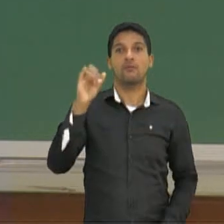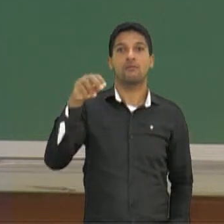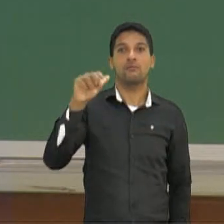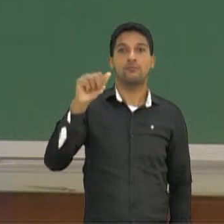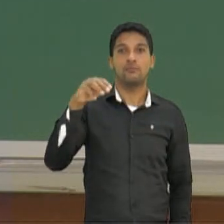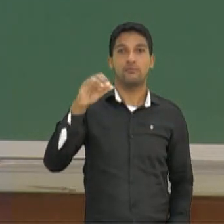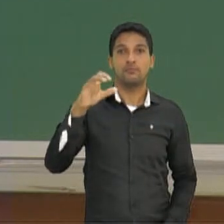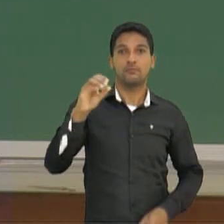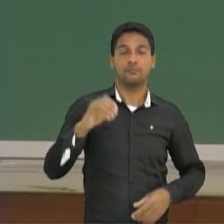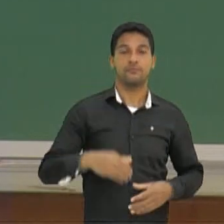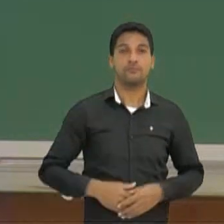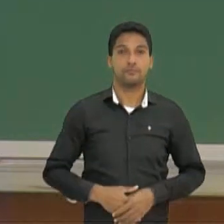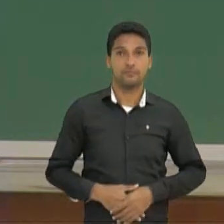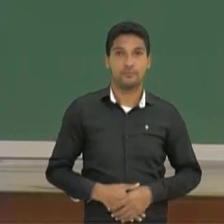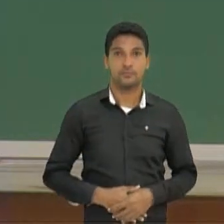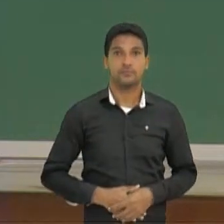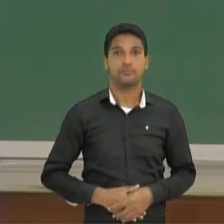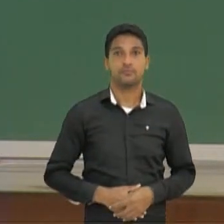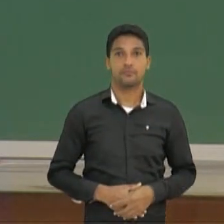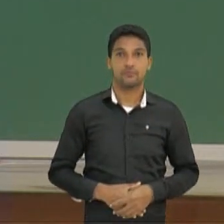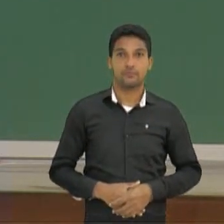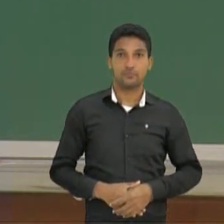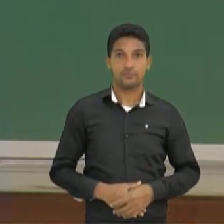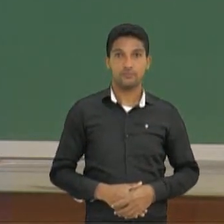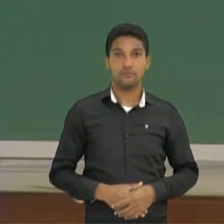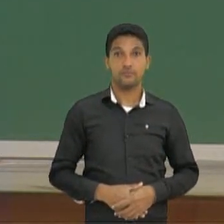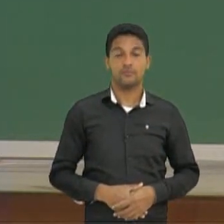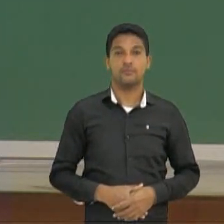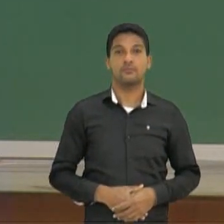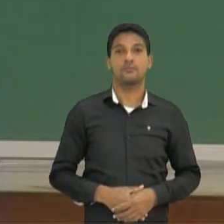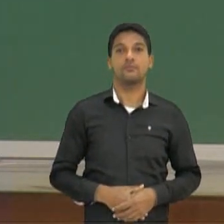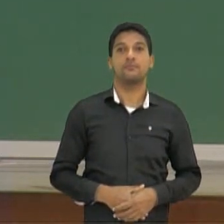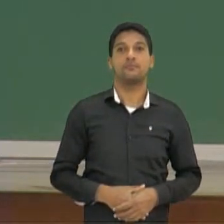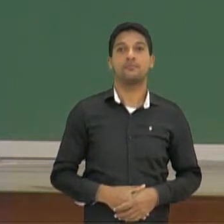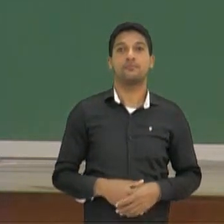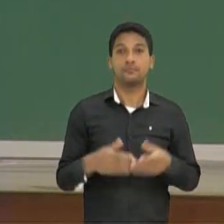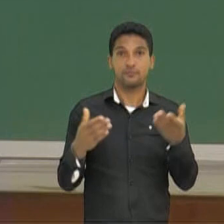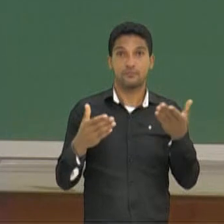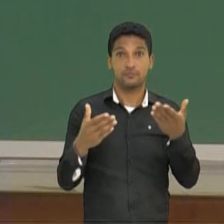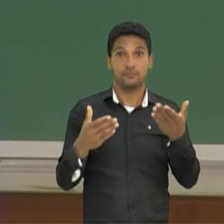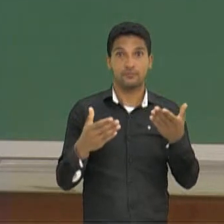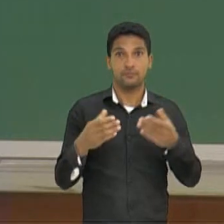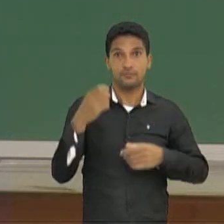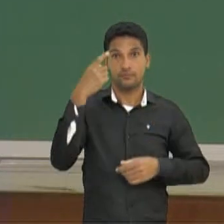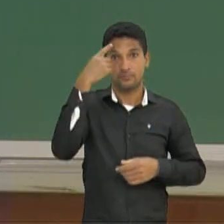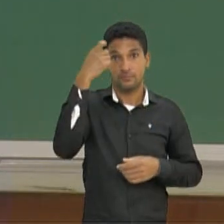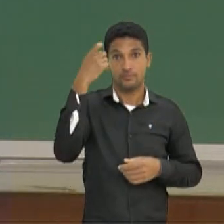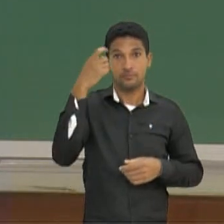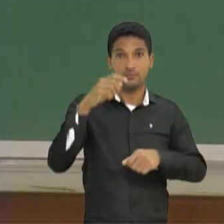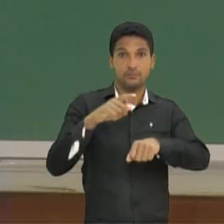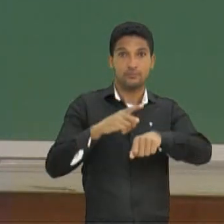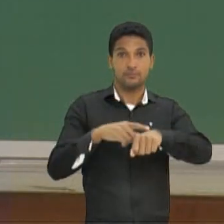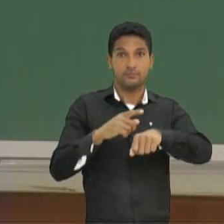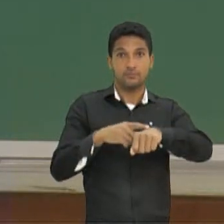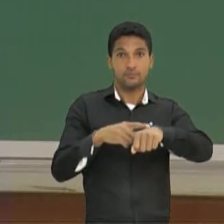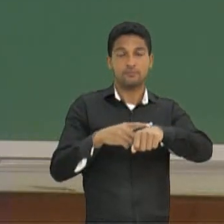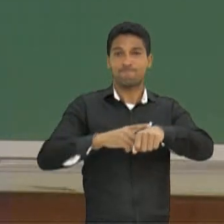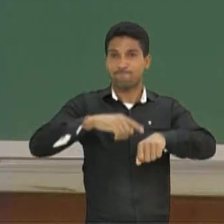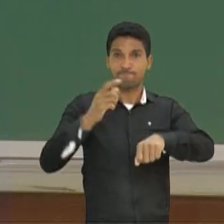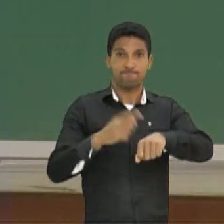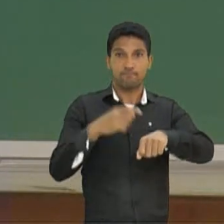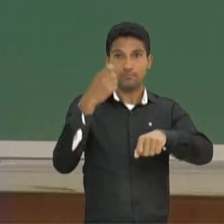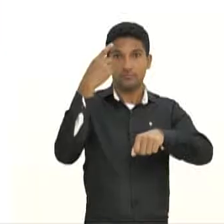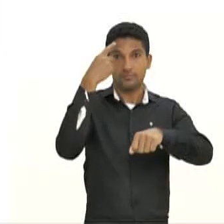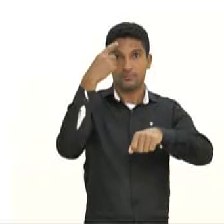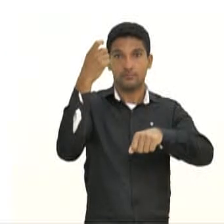Spolley. Então a questão da improvisação, como que ela funciona, né? Então para a sua prática, os grupos se alternam nas funções de